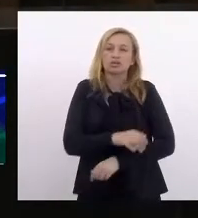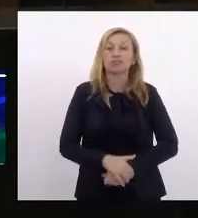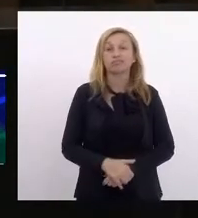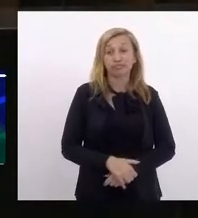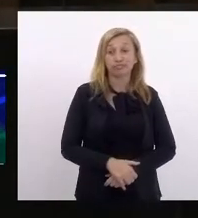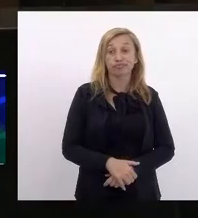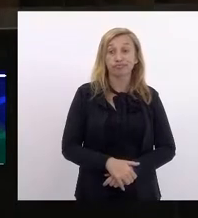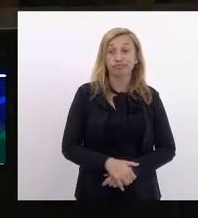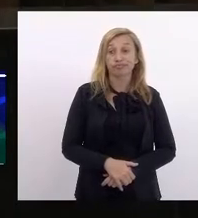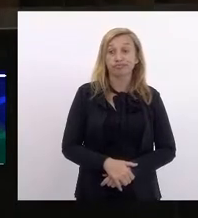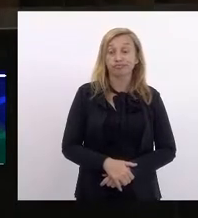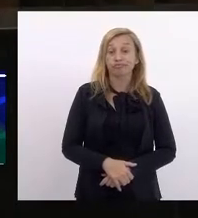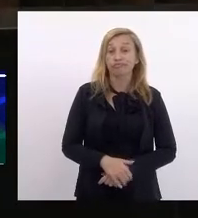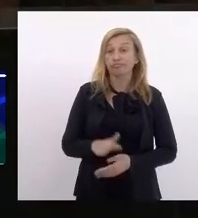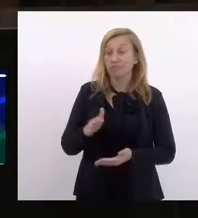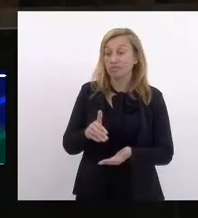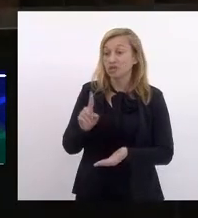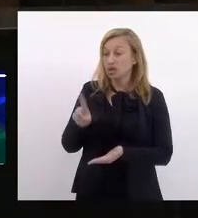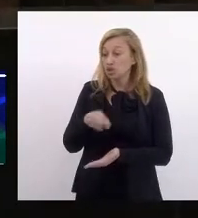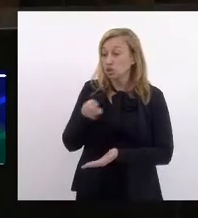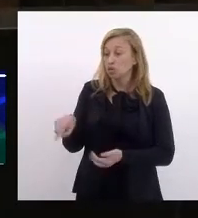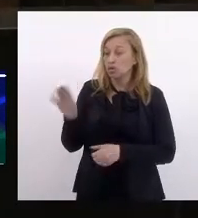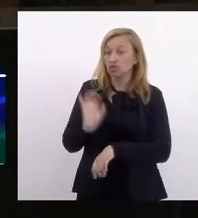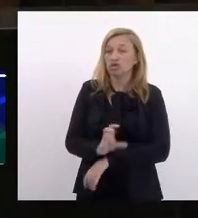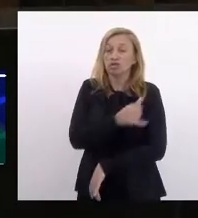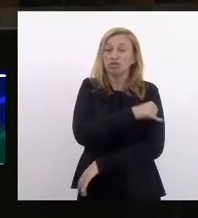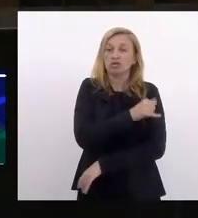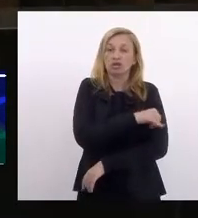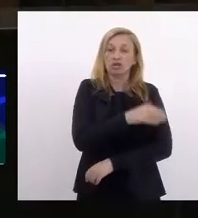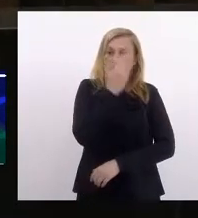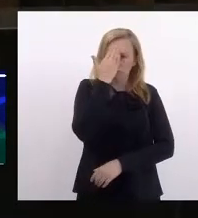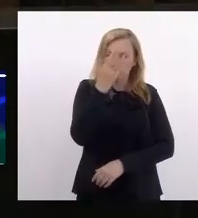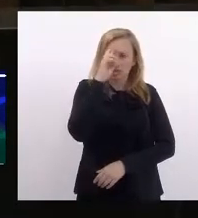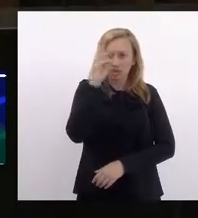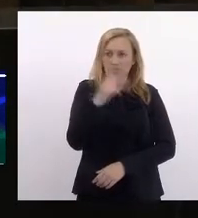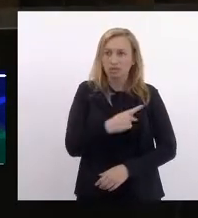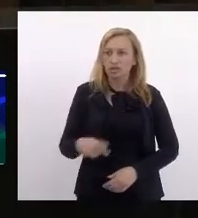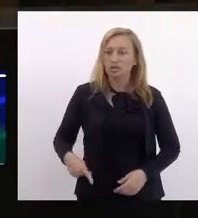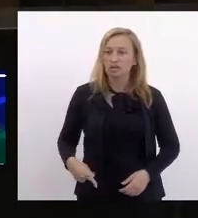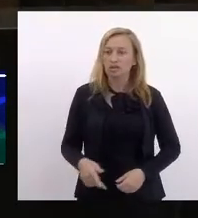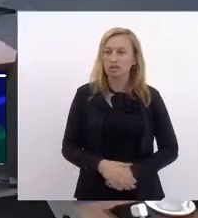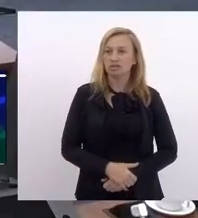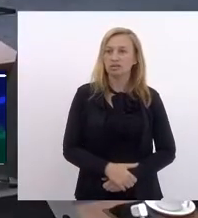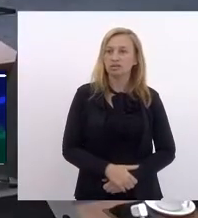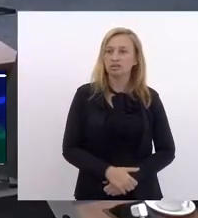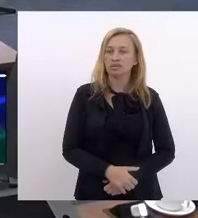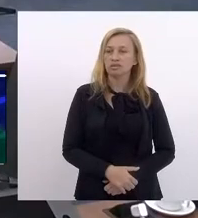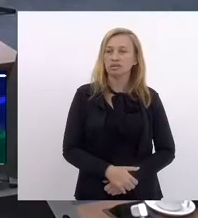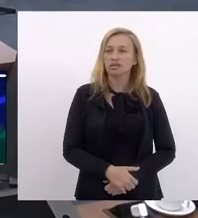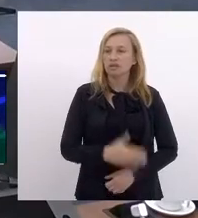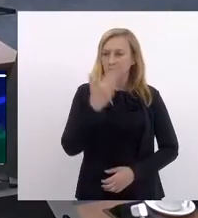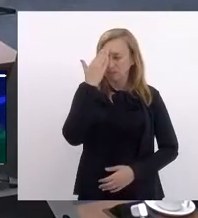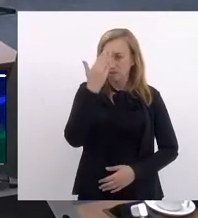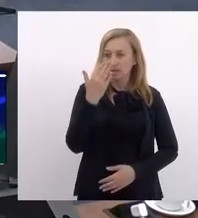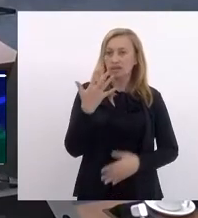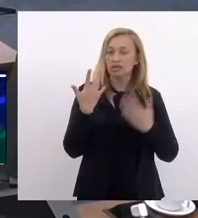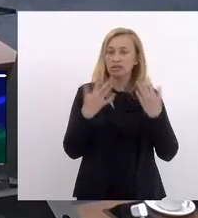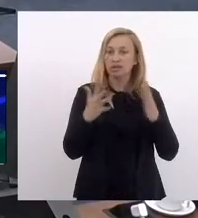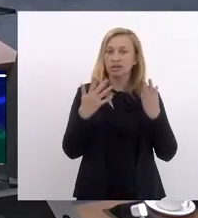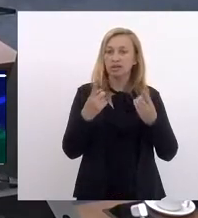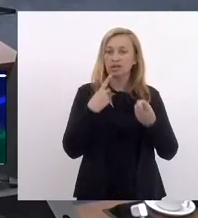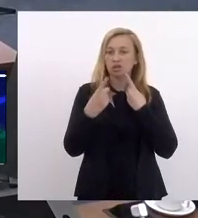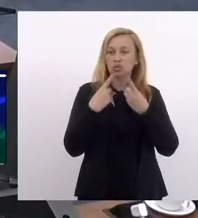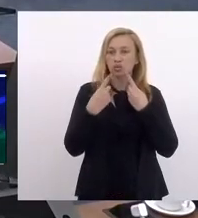ser expurgada do estado do Rio de Janeiro. Muito obrigada, senhora presidenta. Obrigada, deputada. Para discutir,